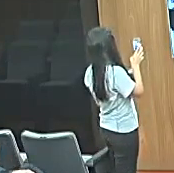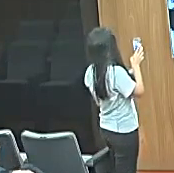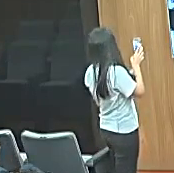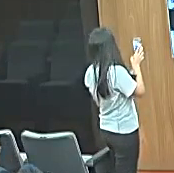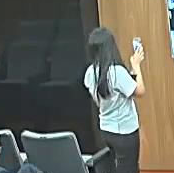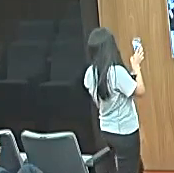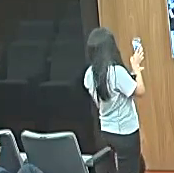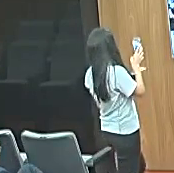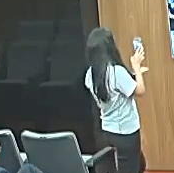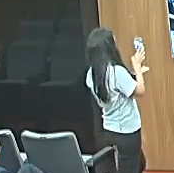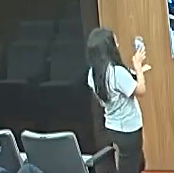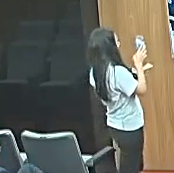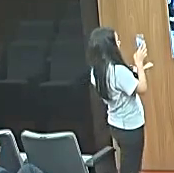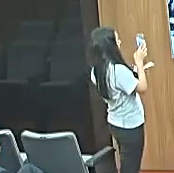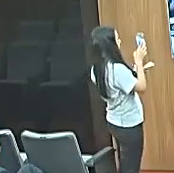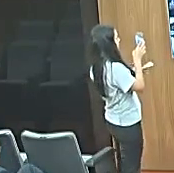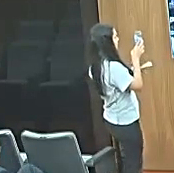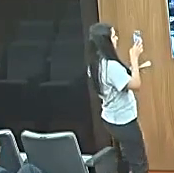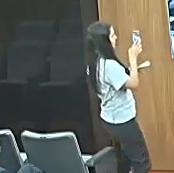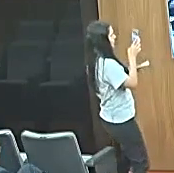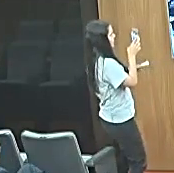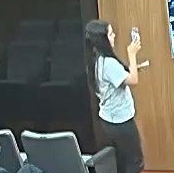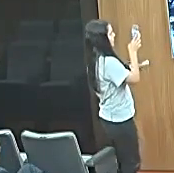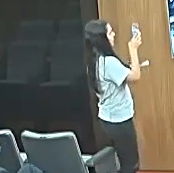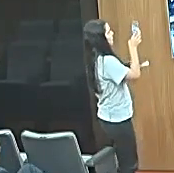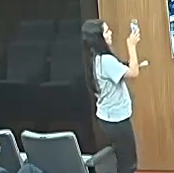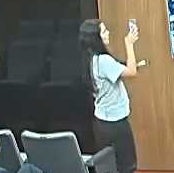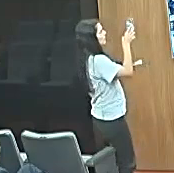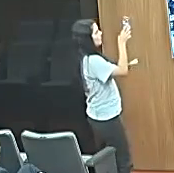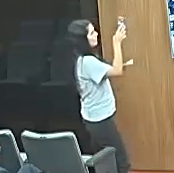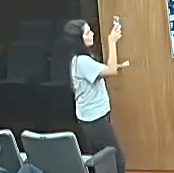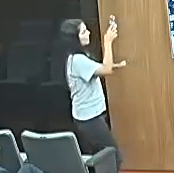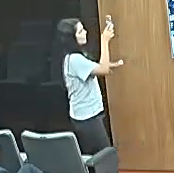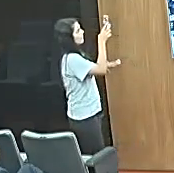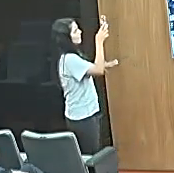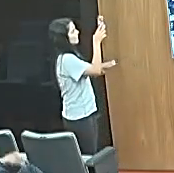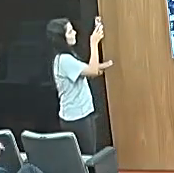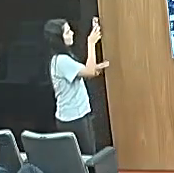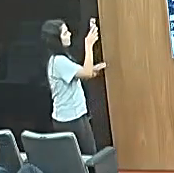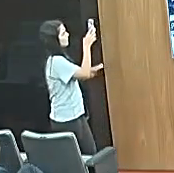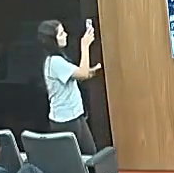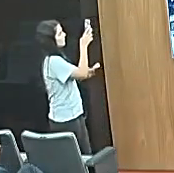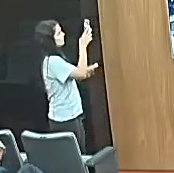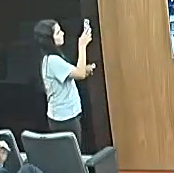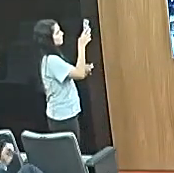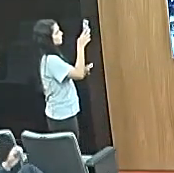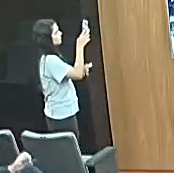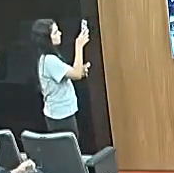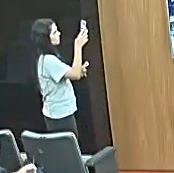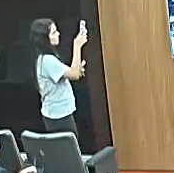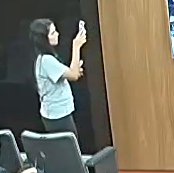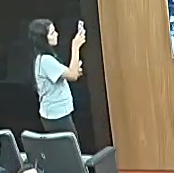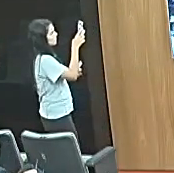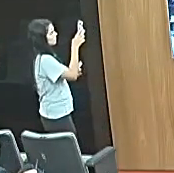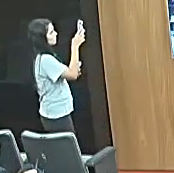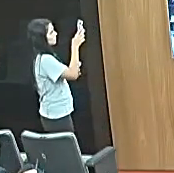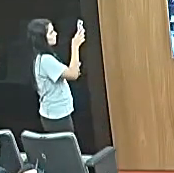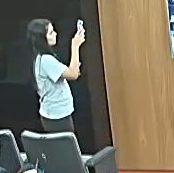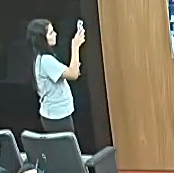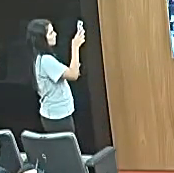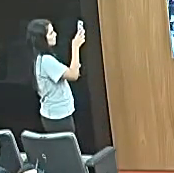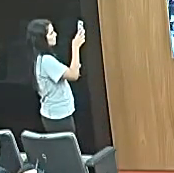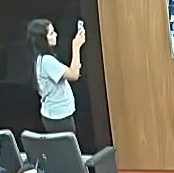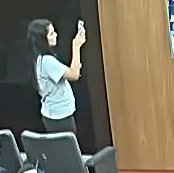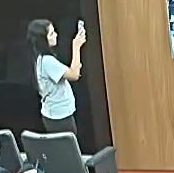suas residências também os agentes sócio educativo e os servidores tempos administrativo do sistema prisional e